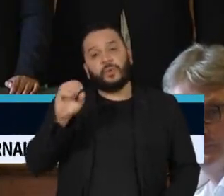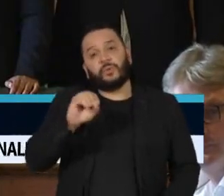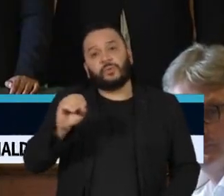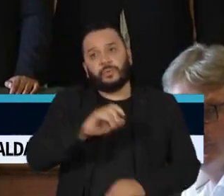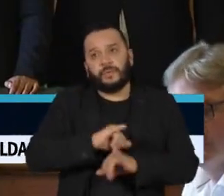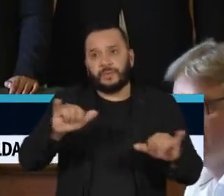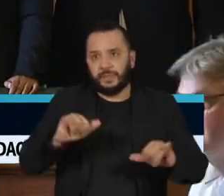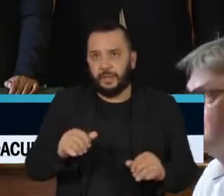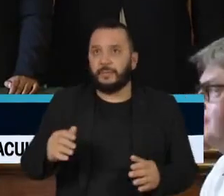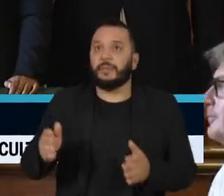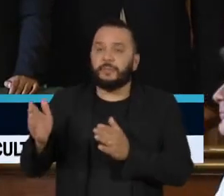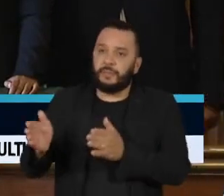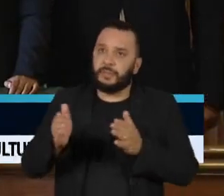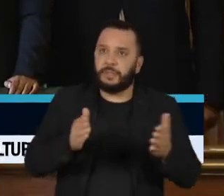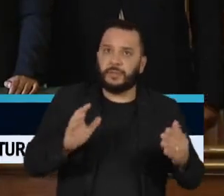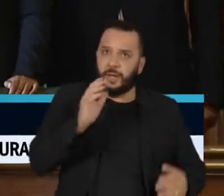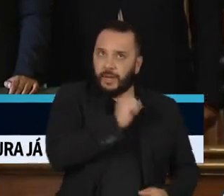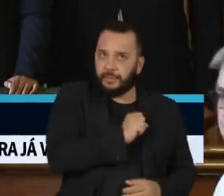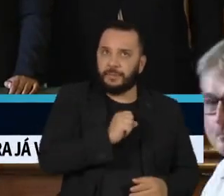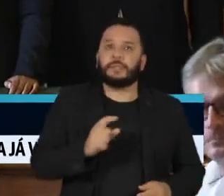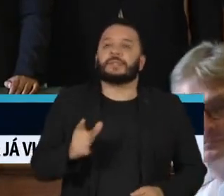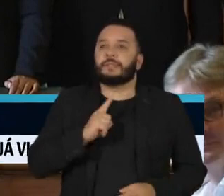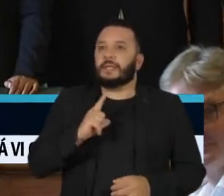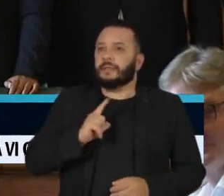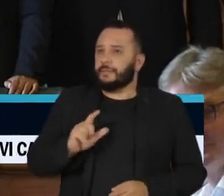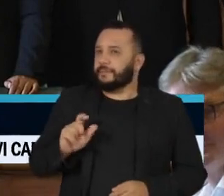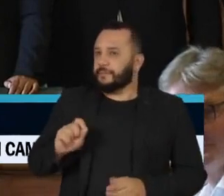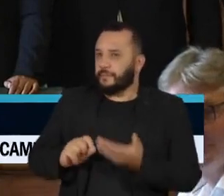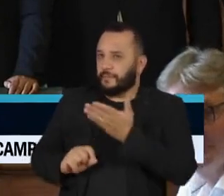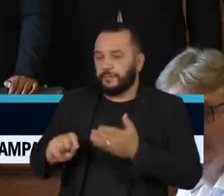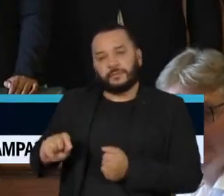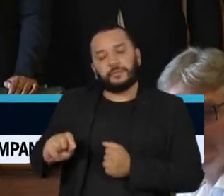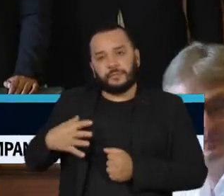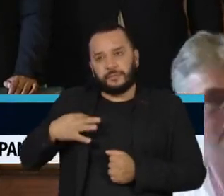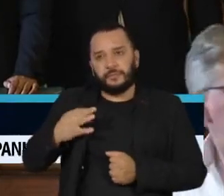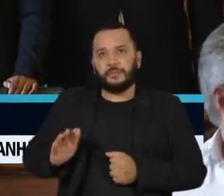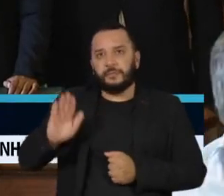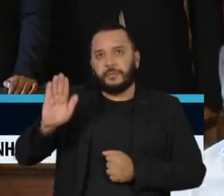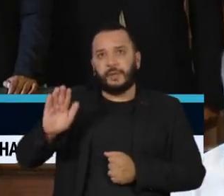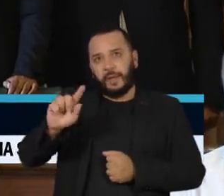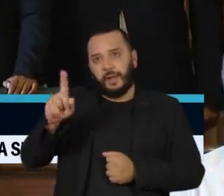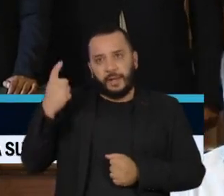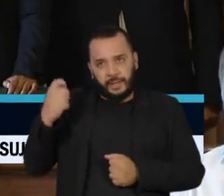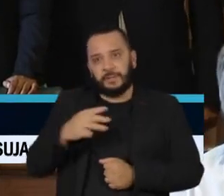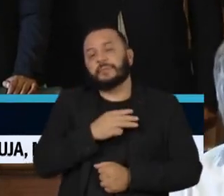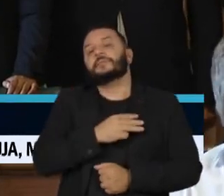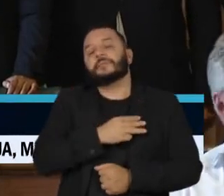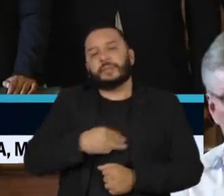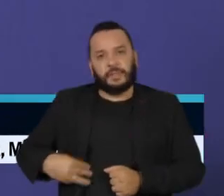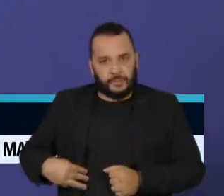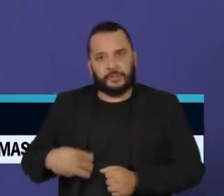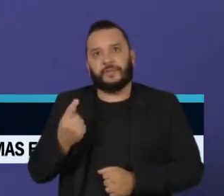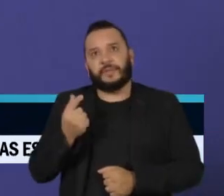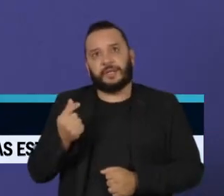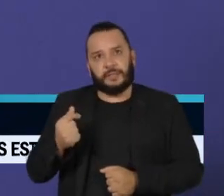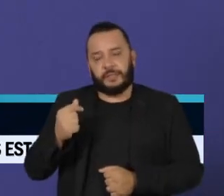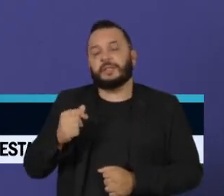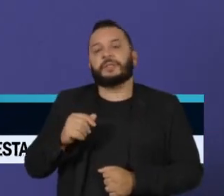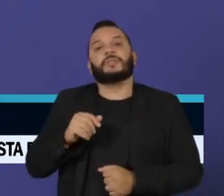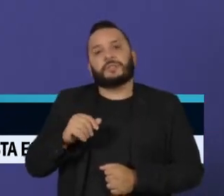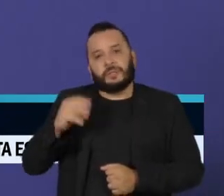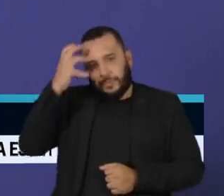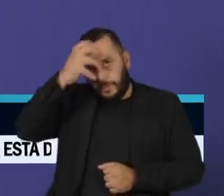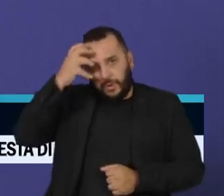mais rápido dessa vez. Na lista de possíveis candidatos do Partido Conservador está o ex-ministro de Finanças de Boris Johnson, Rishi